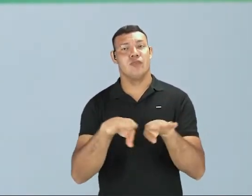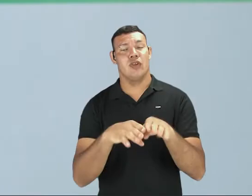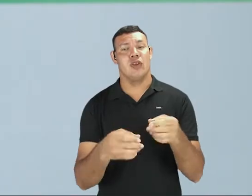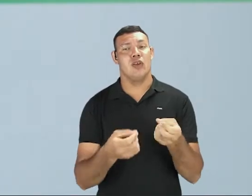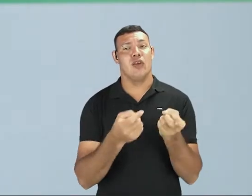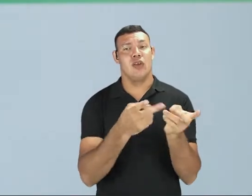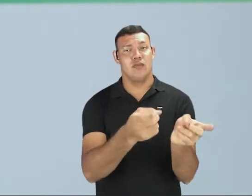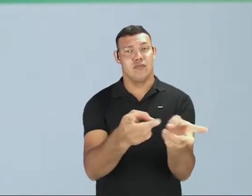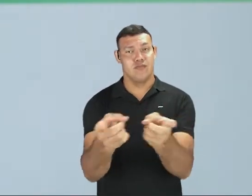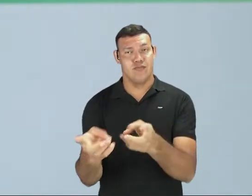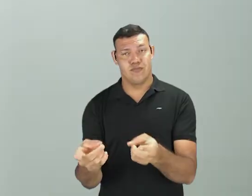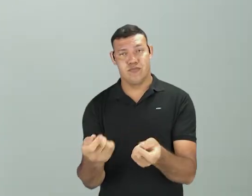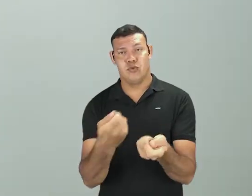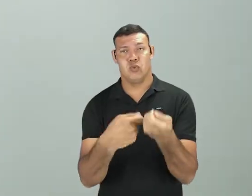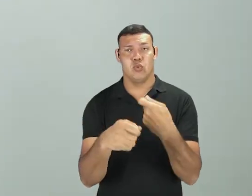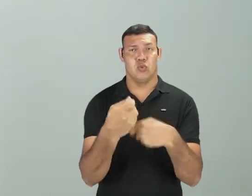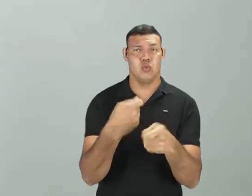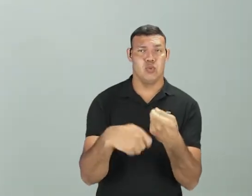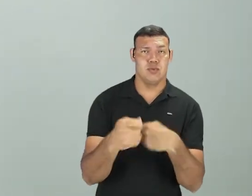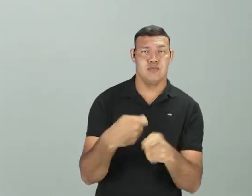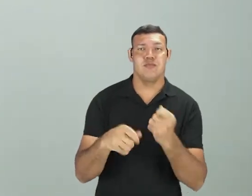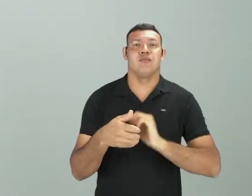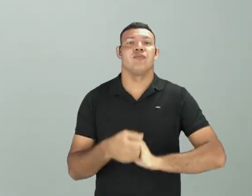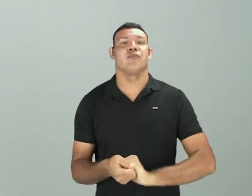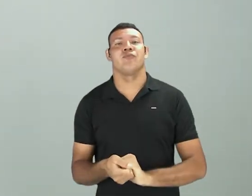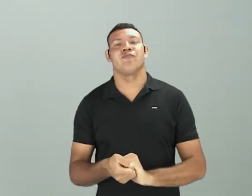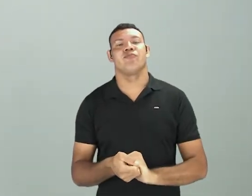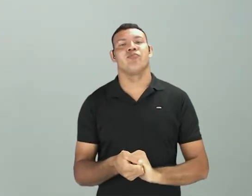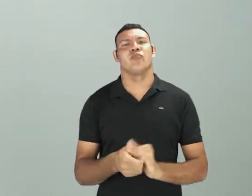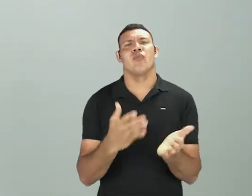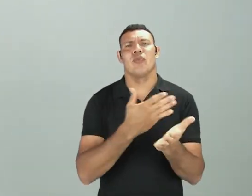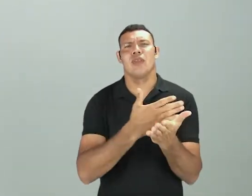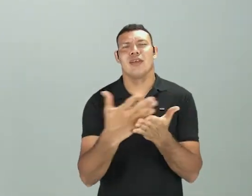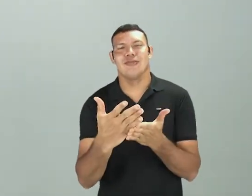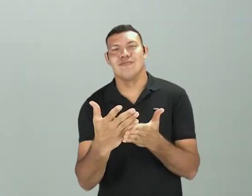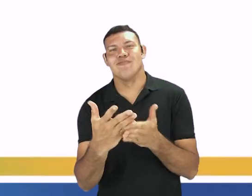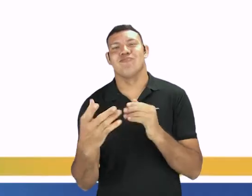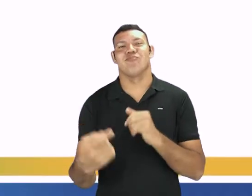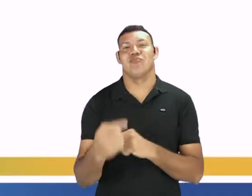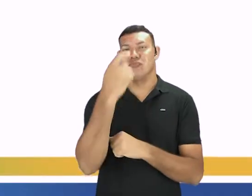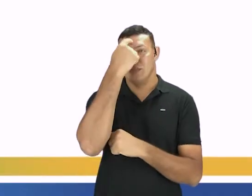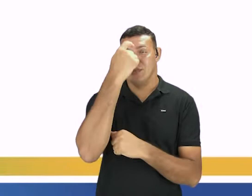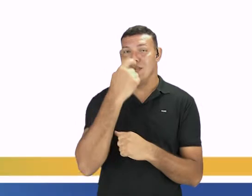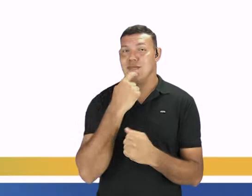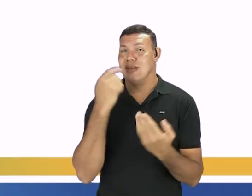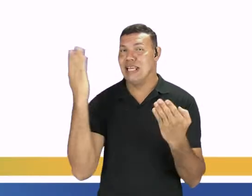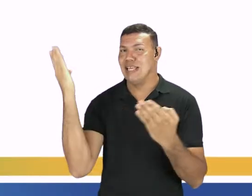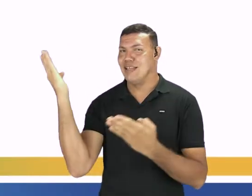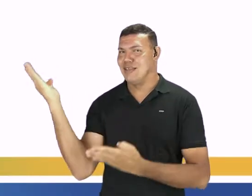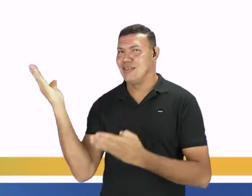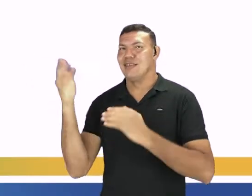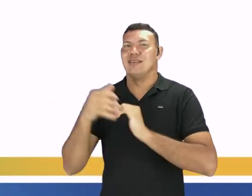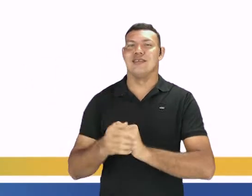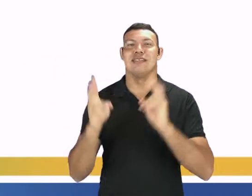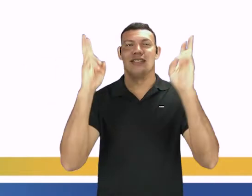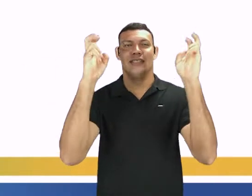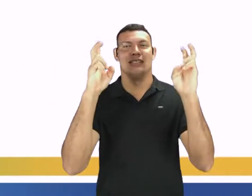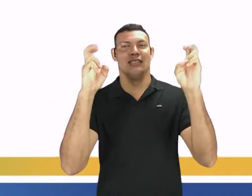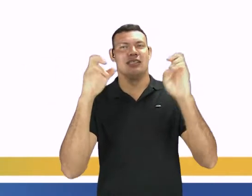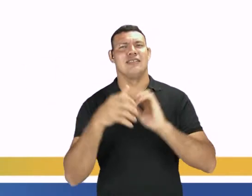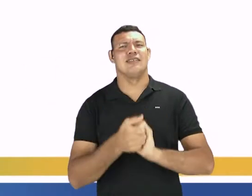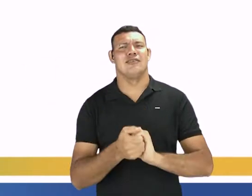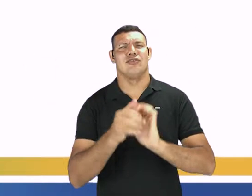aí. Inicialmente a gente tem aí uma charge, né, que ela tem como título a